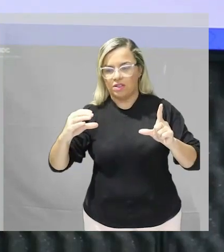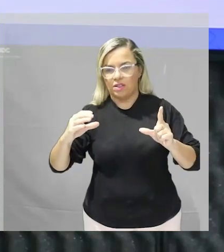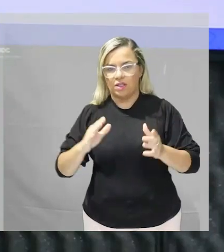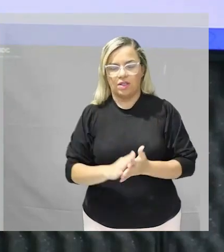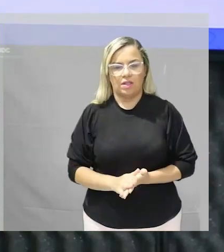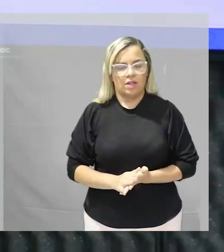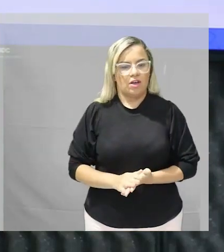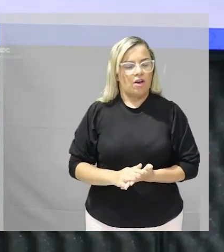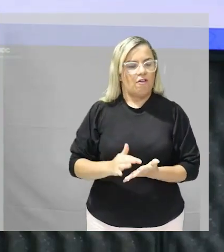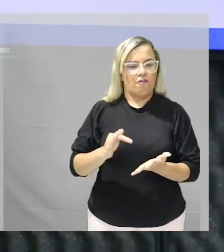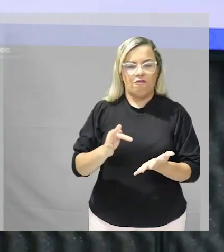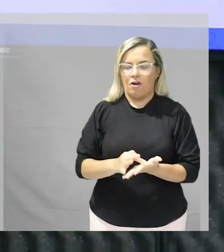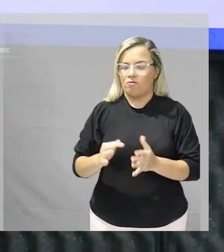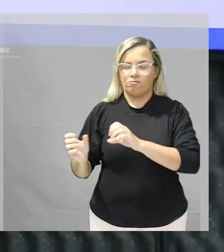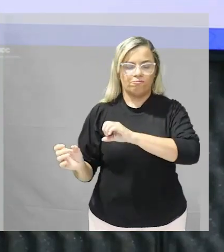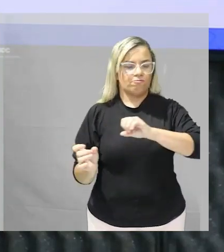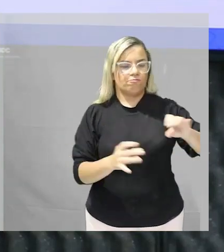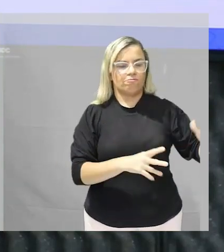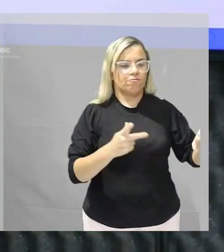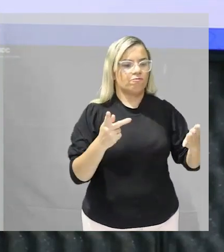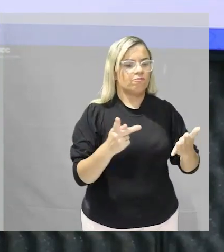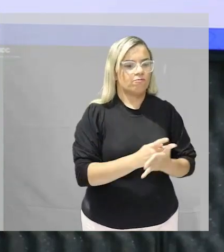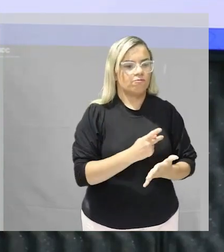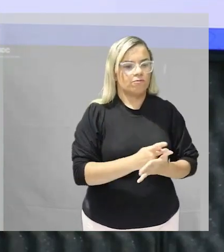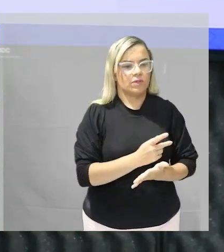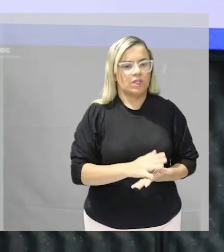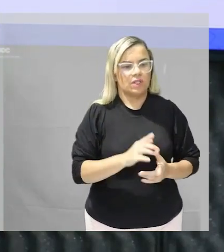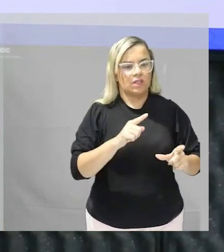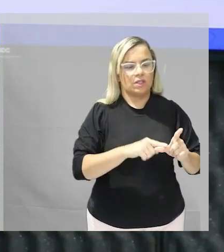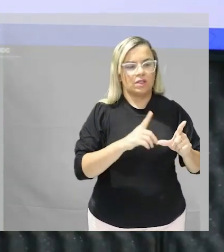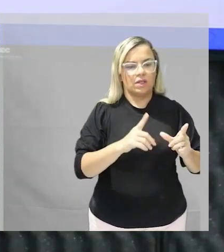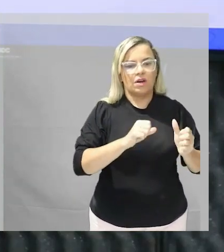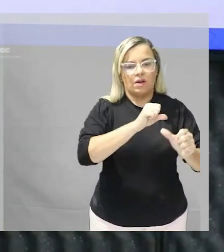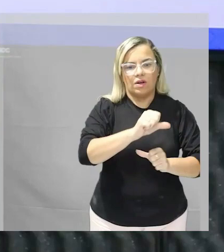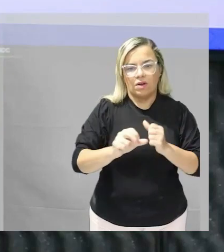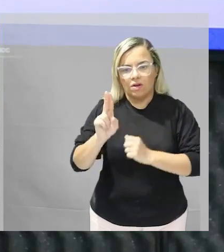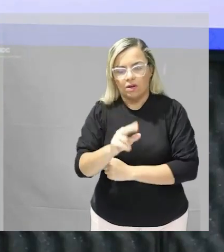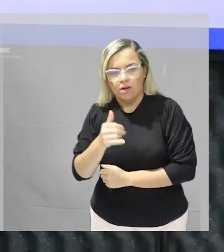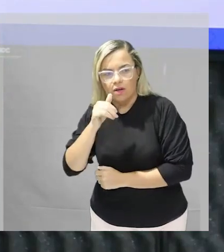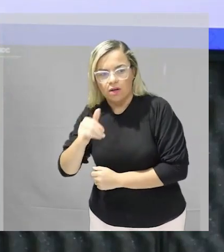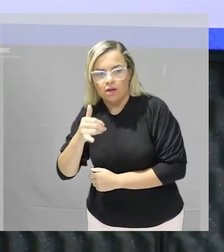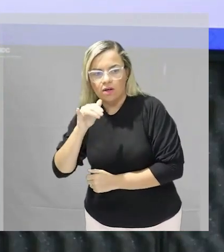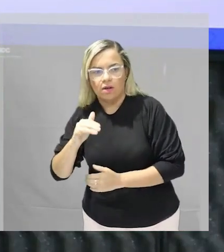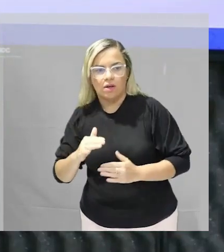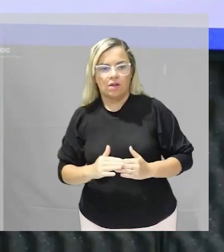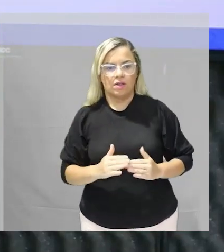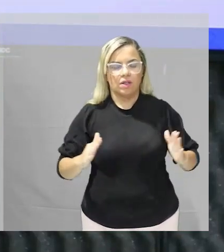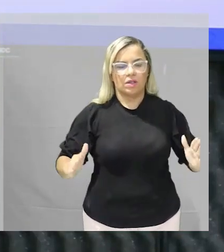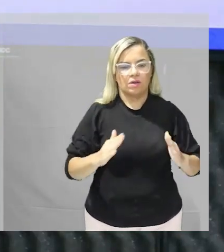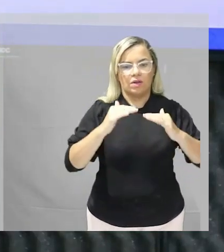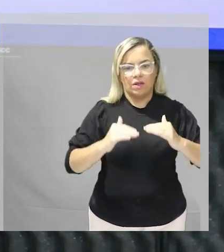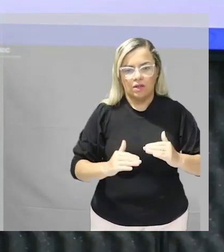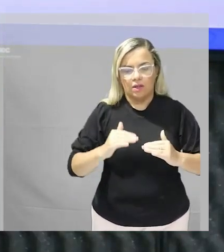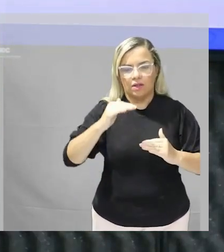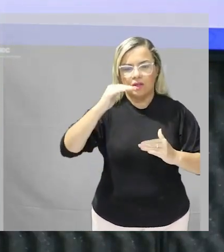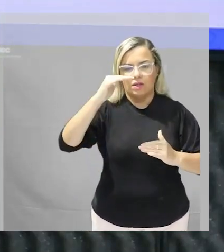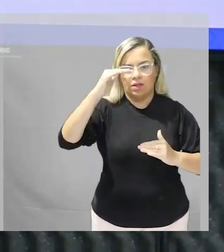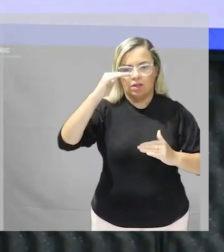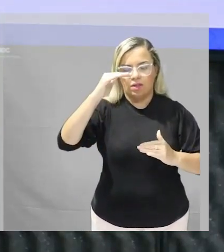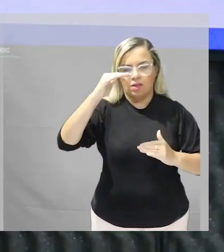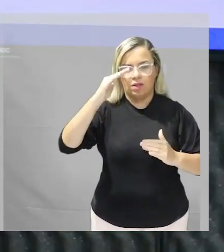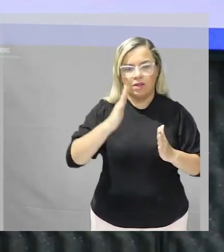consumo de energia elétrica dessa residência foi crescente linear de Março gente olha só